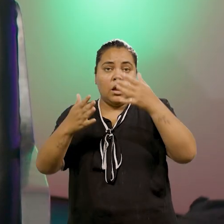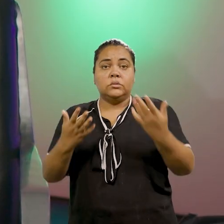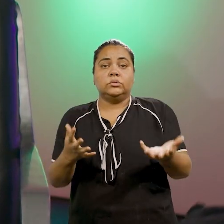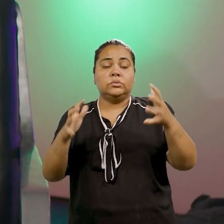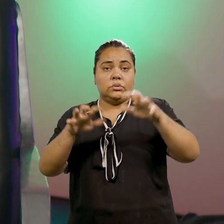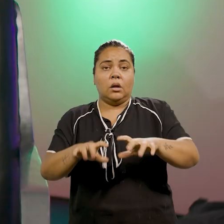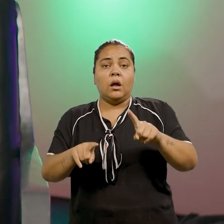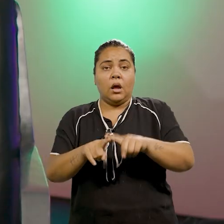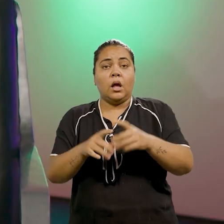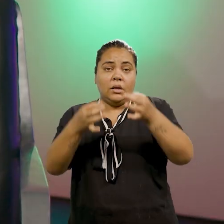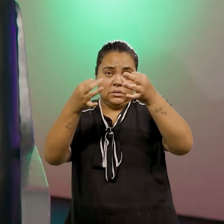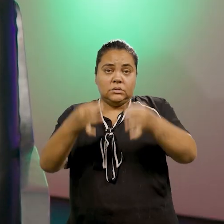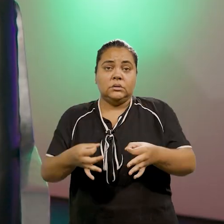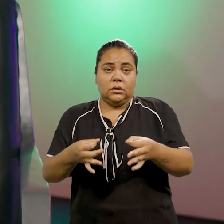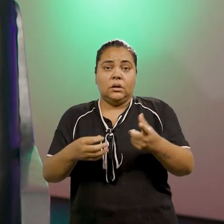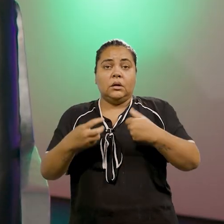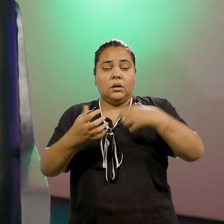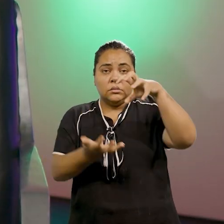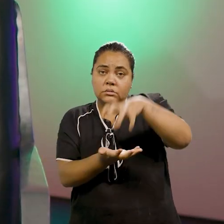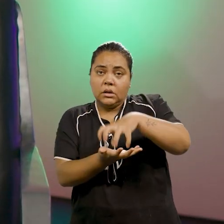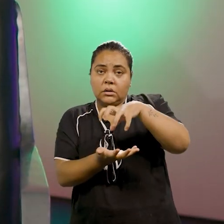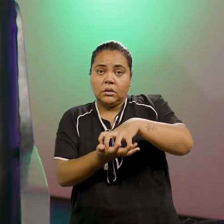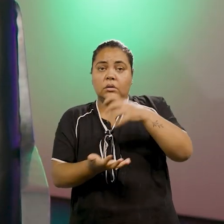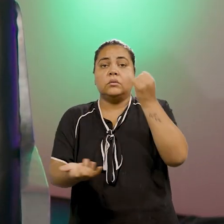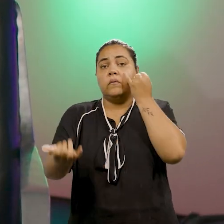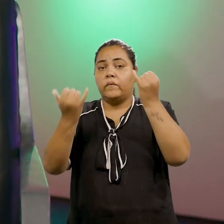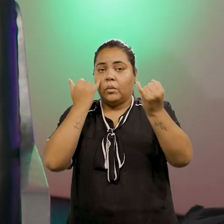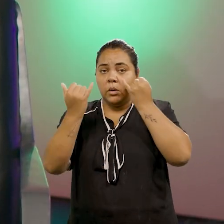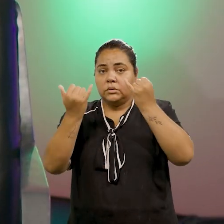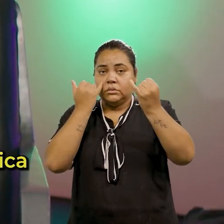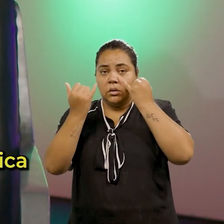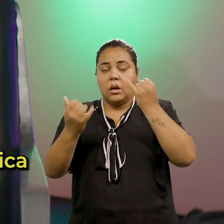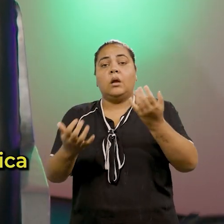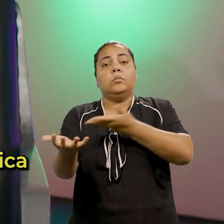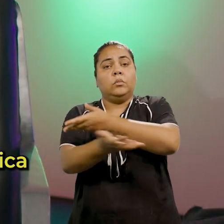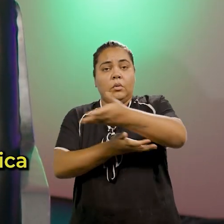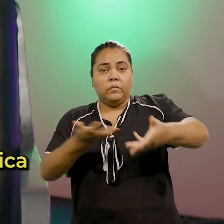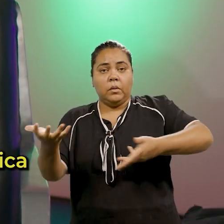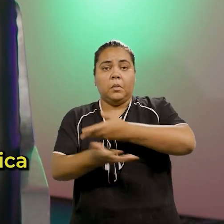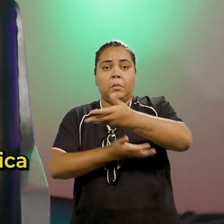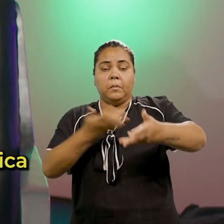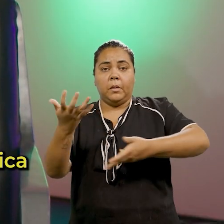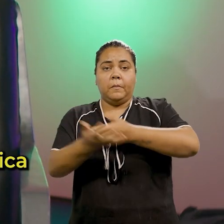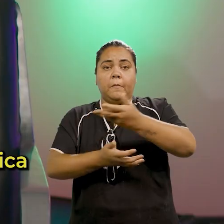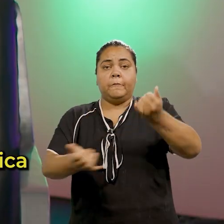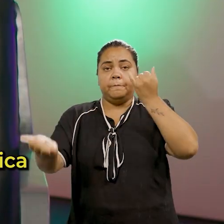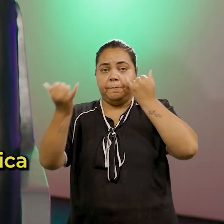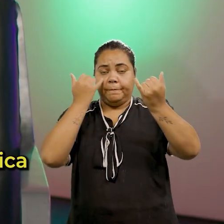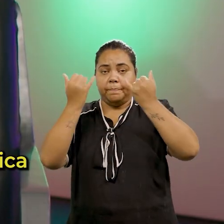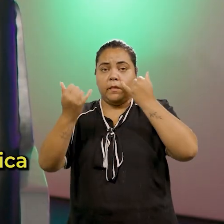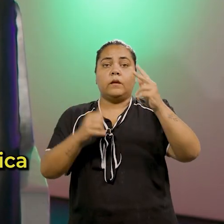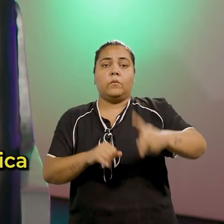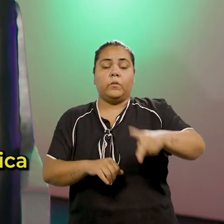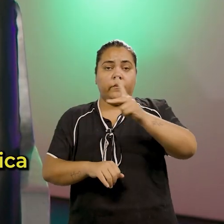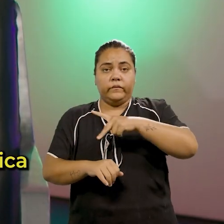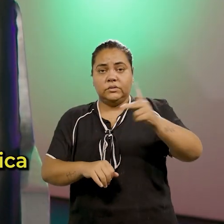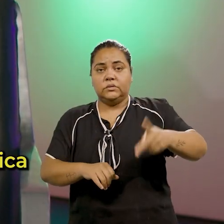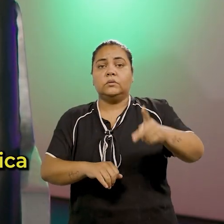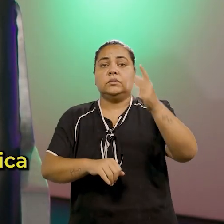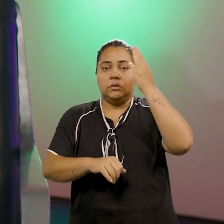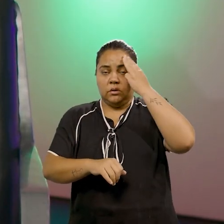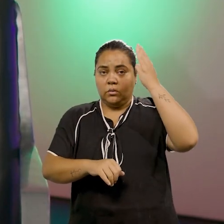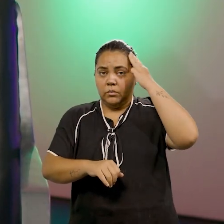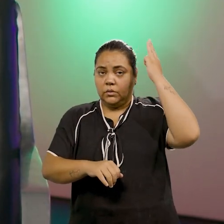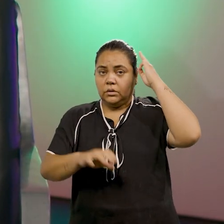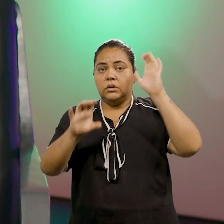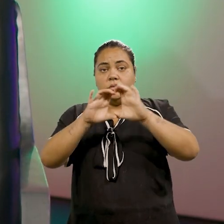de inclusão é justamente centralizar essas informações, compartilhar as informações com professores e a comunidade